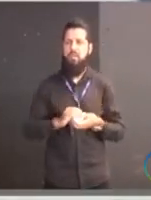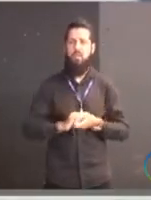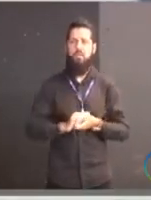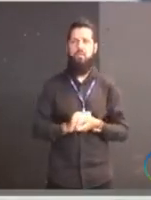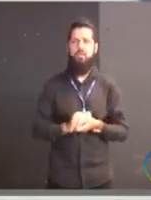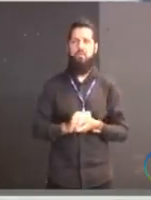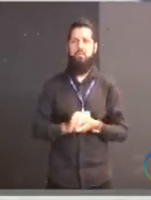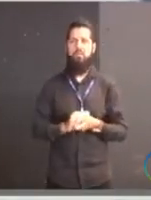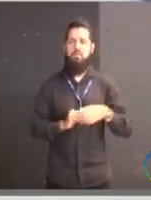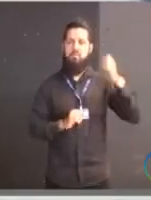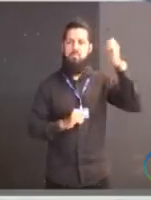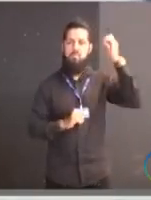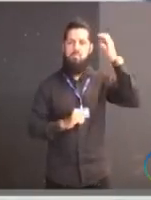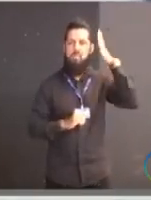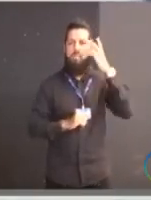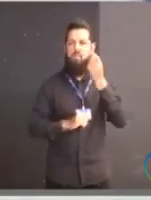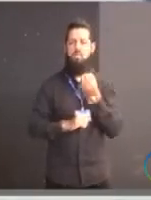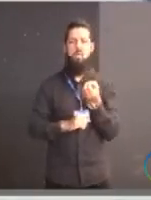do espiritismo,